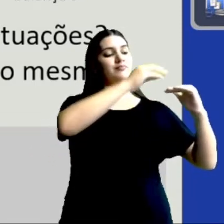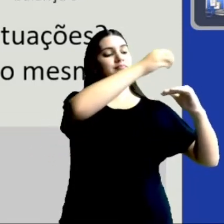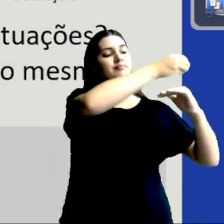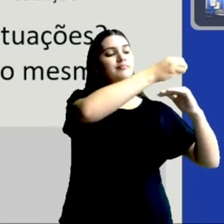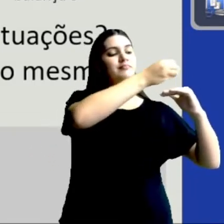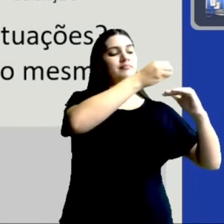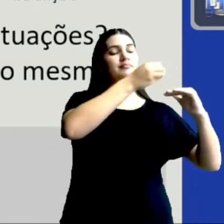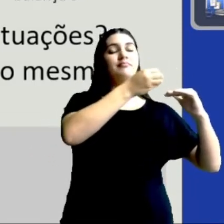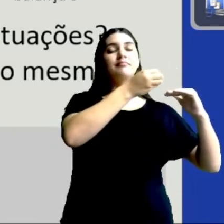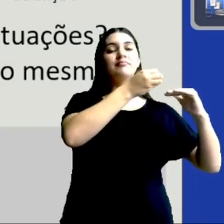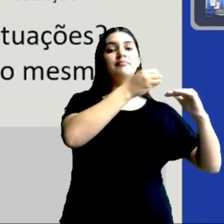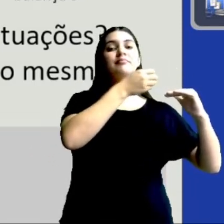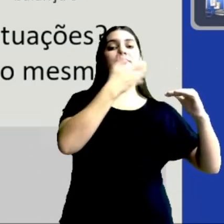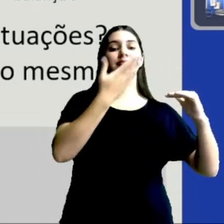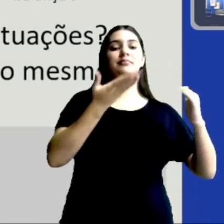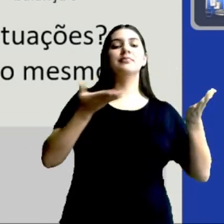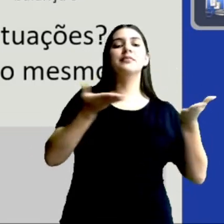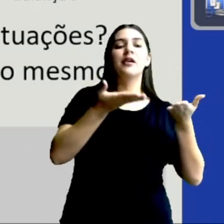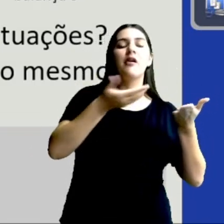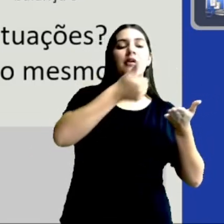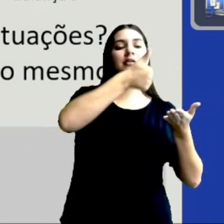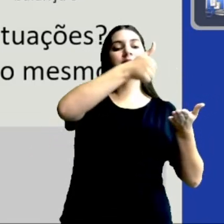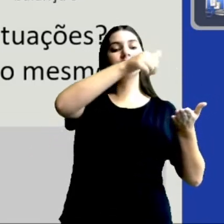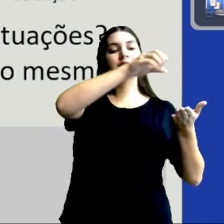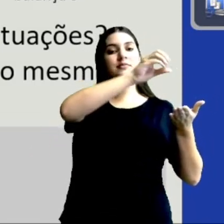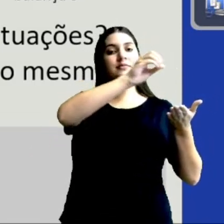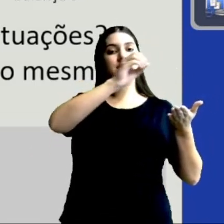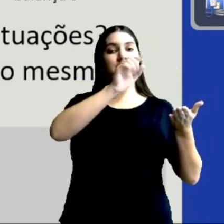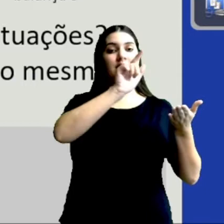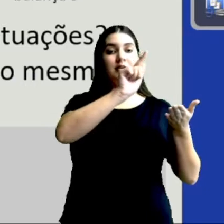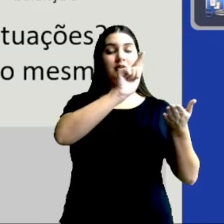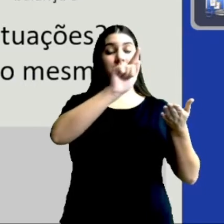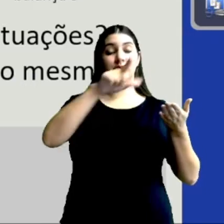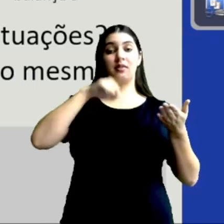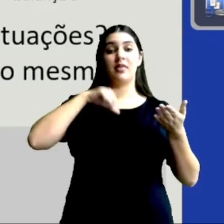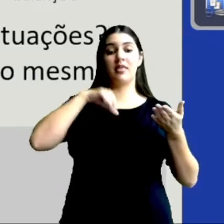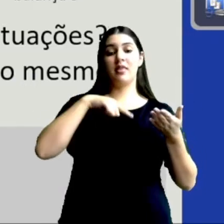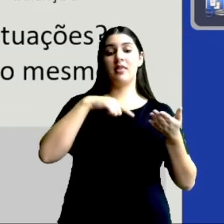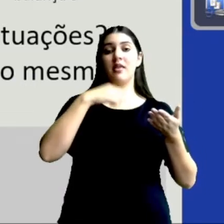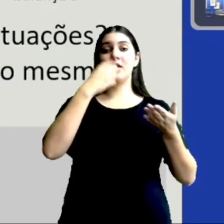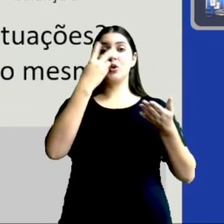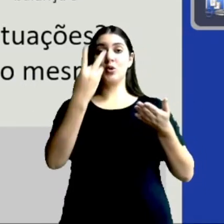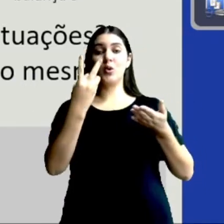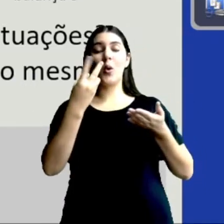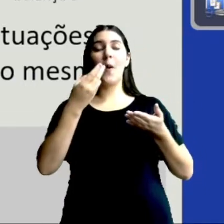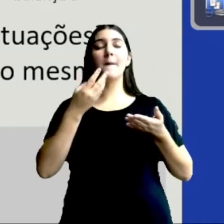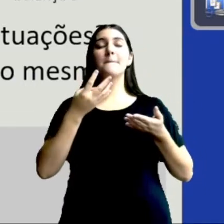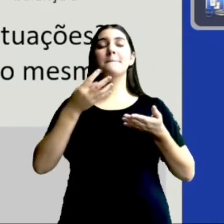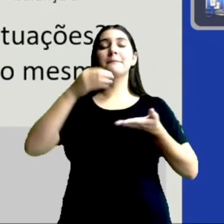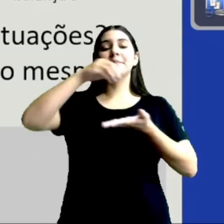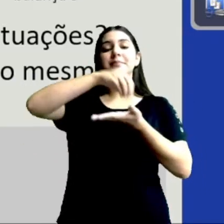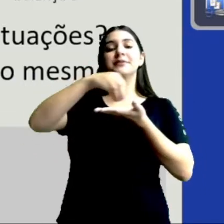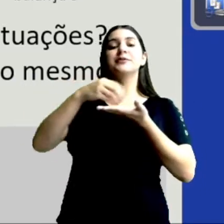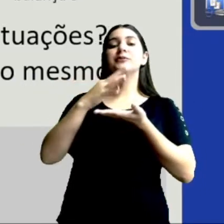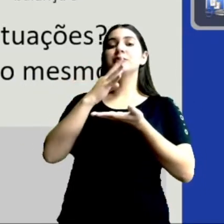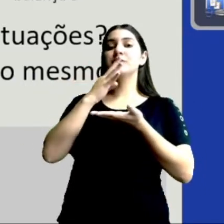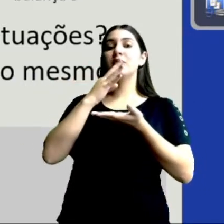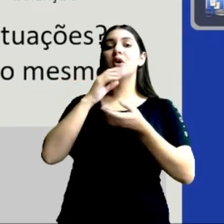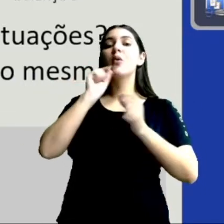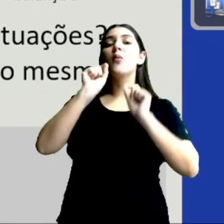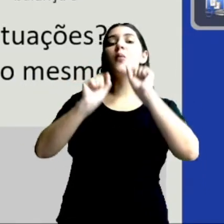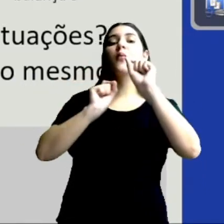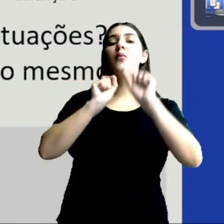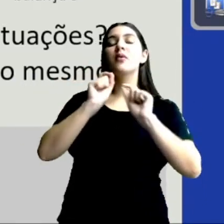ao lado dele um peso de 100 gramas. Do outro lado tem 2 pesos conhecidos. O que a